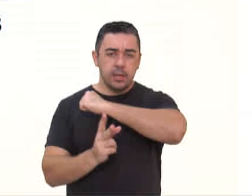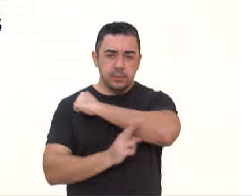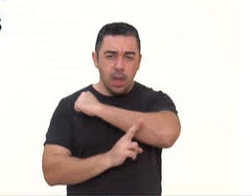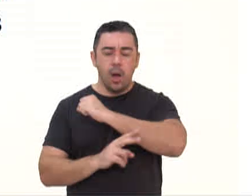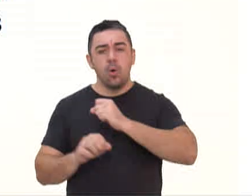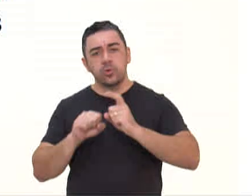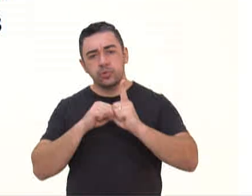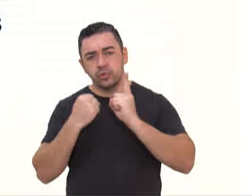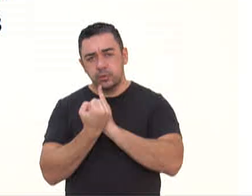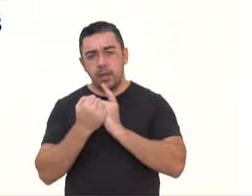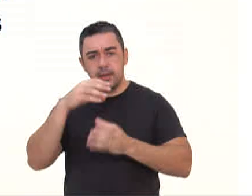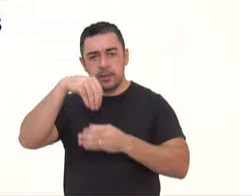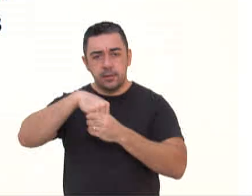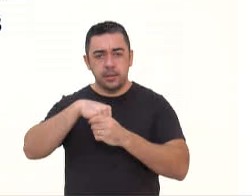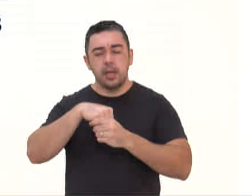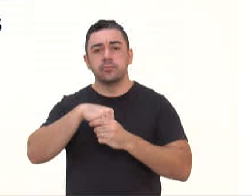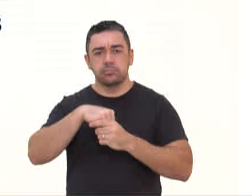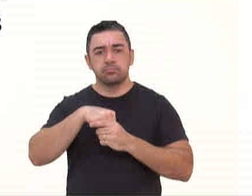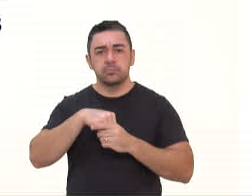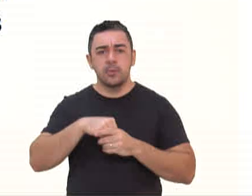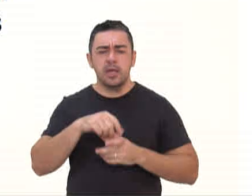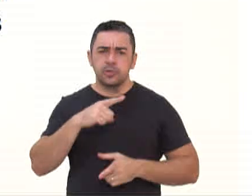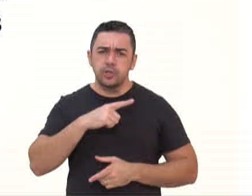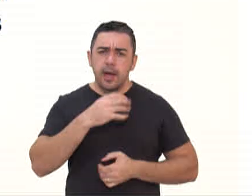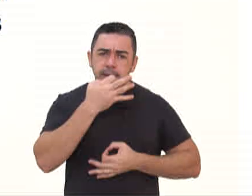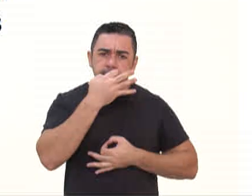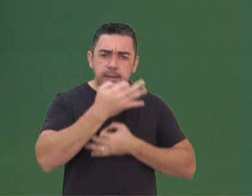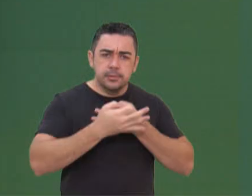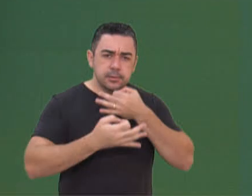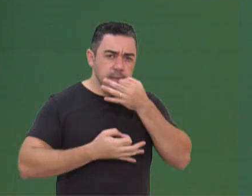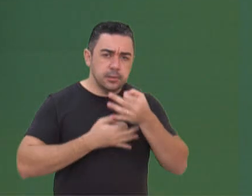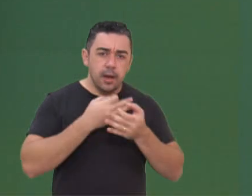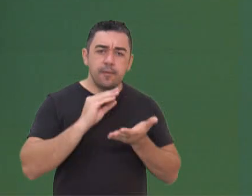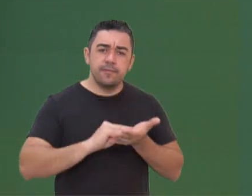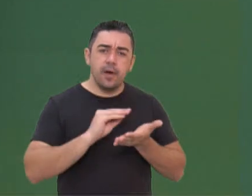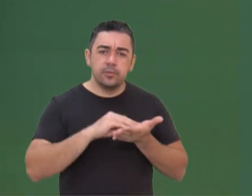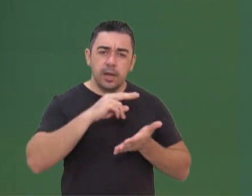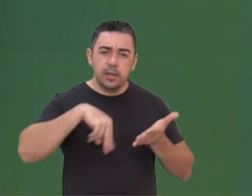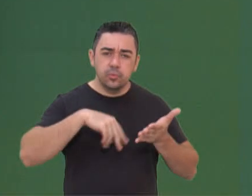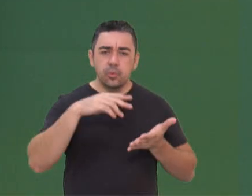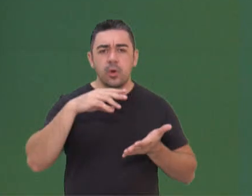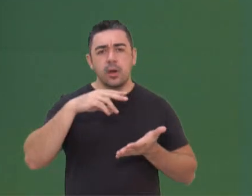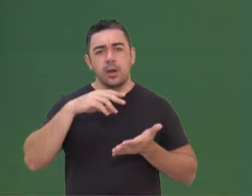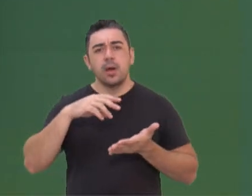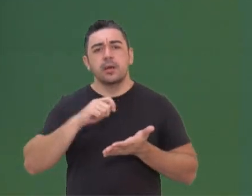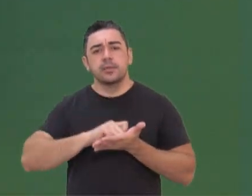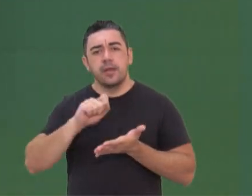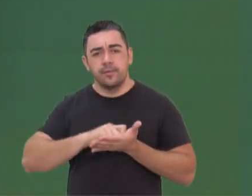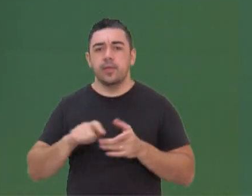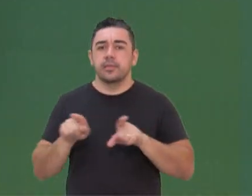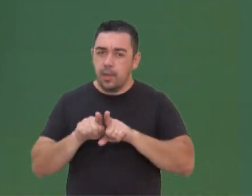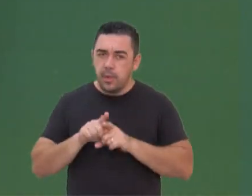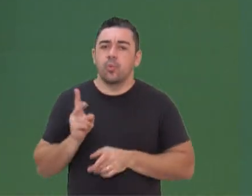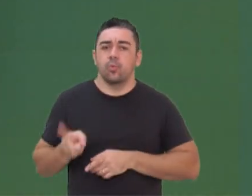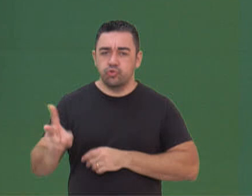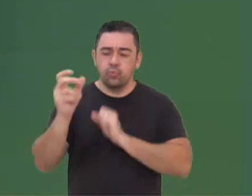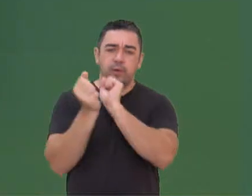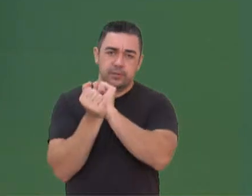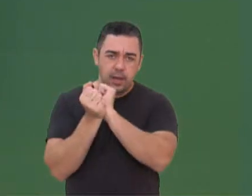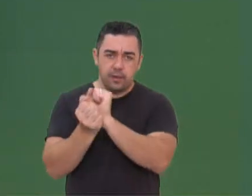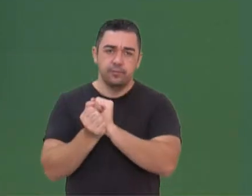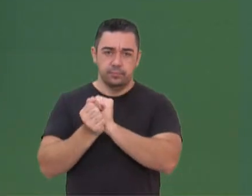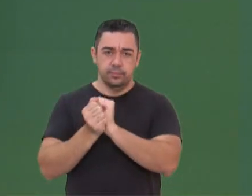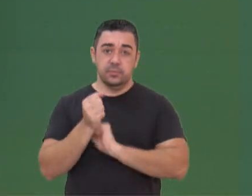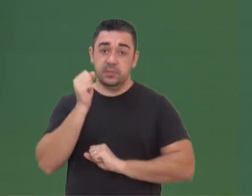do negro na sociedade. E ele trazia críticas ao analfabetismo como meio de escravidão, associava isso. Quanto